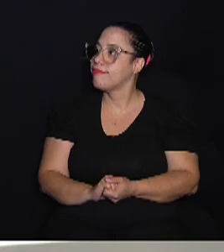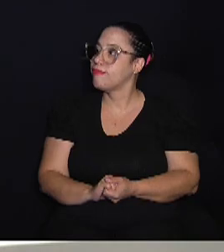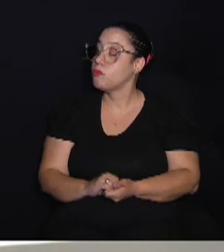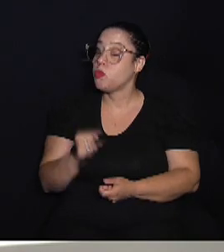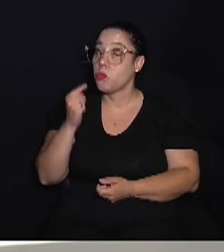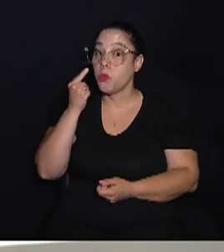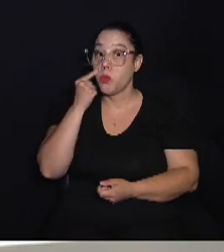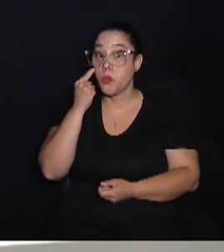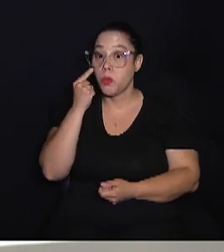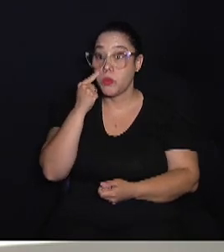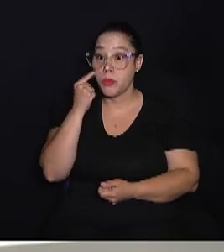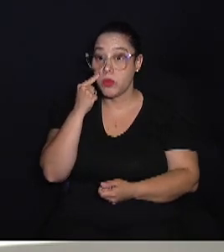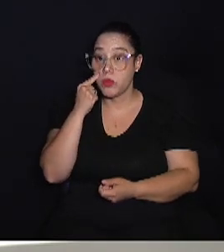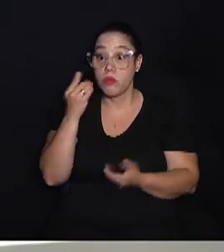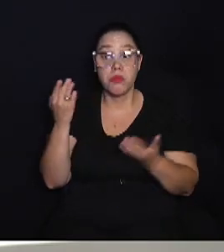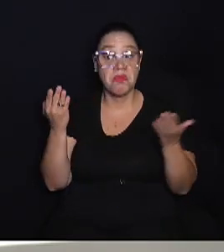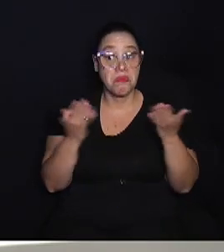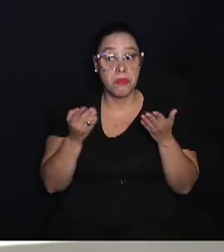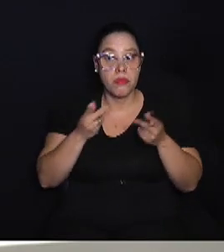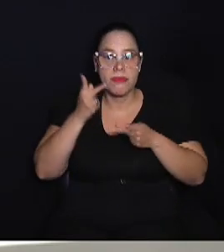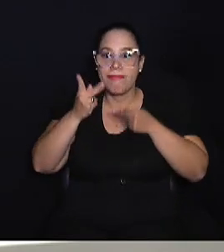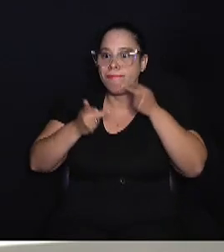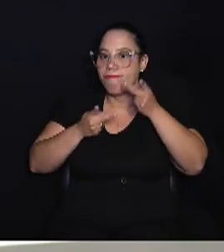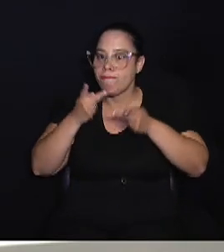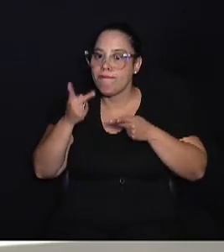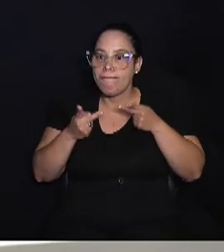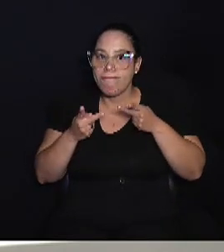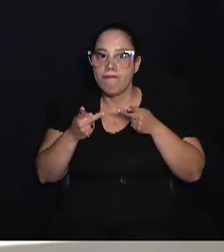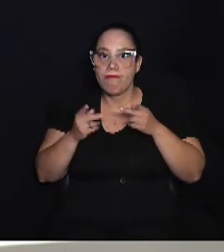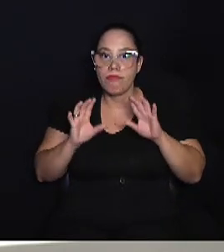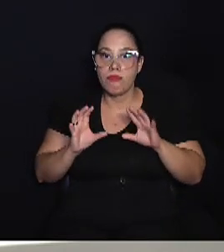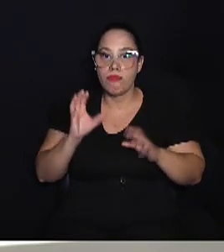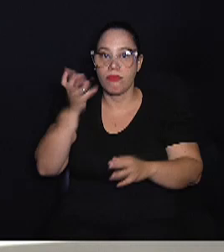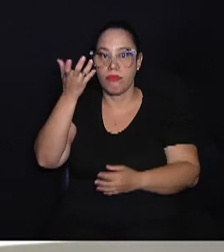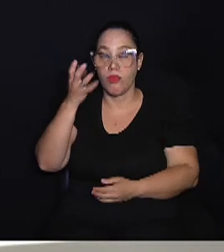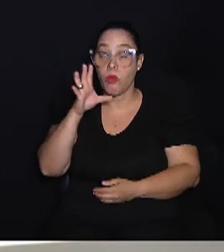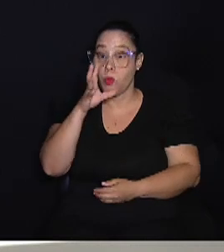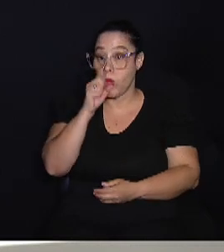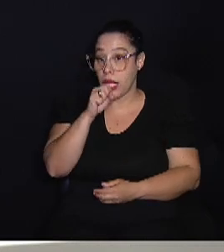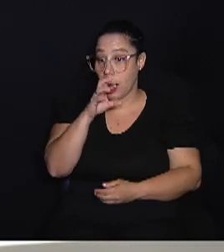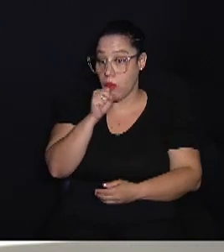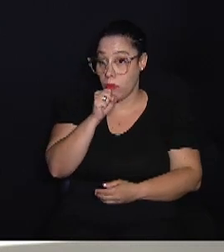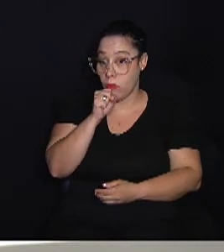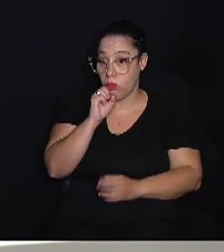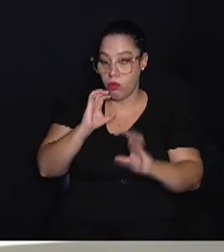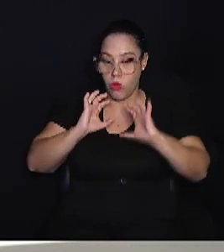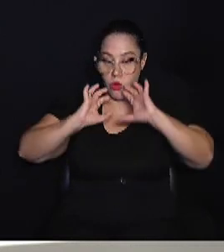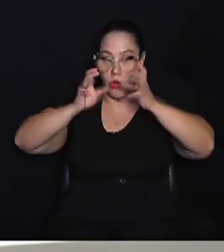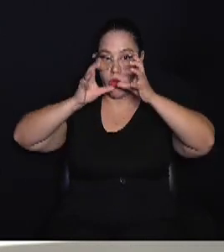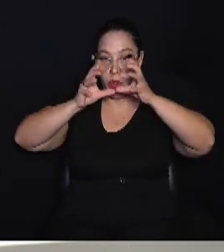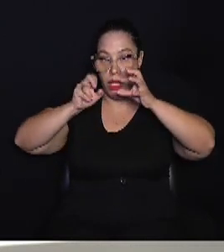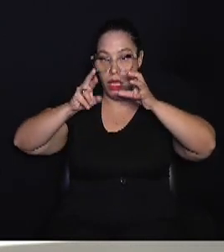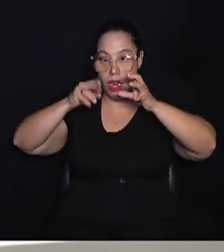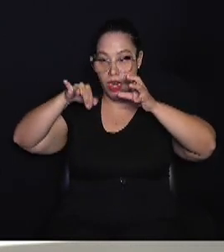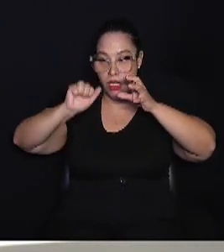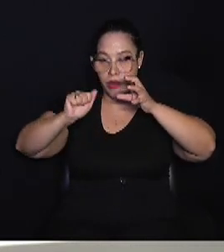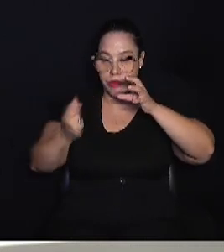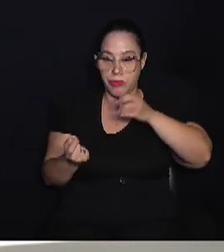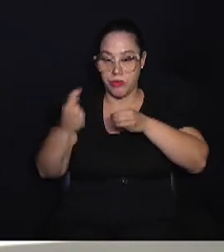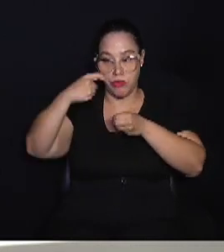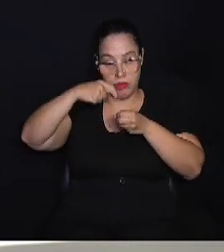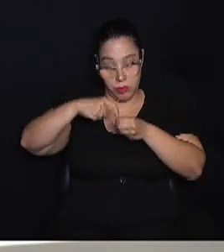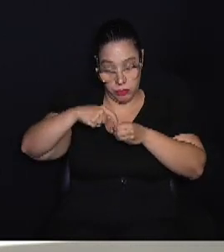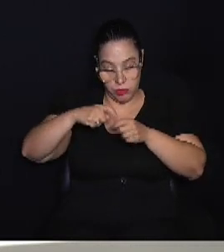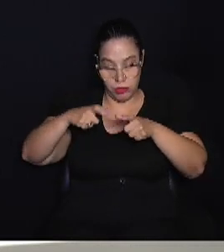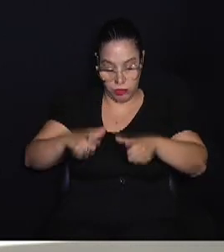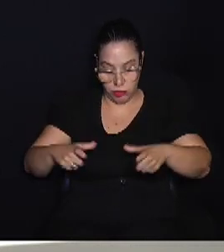Olha, agora a gente vai falar um pouquinho sobre o que vai acontecer então no sábado, onde o Vôlei Renata, ele volta à